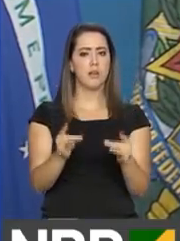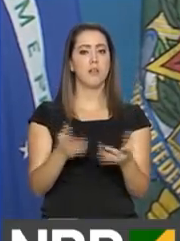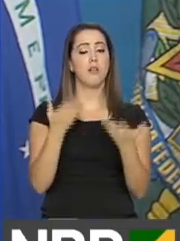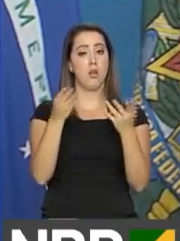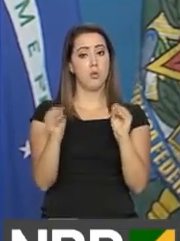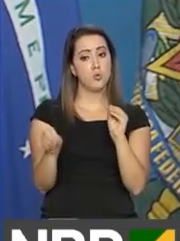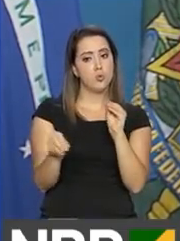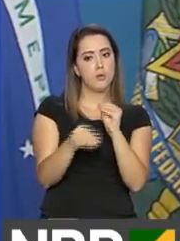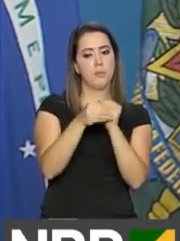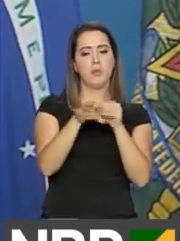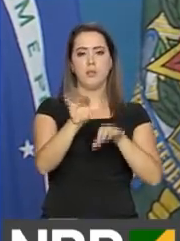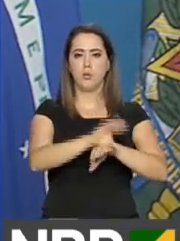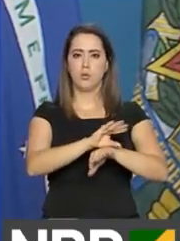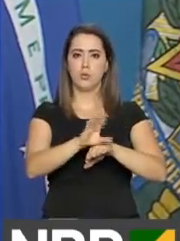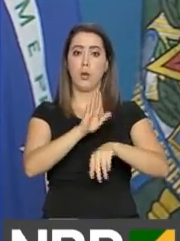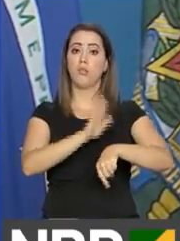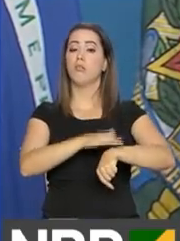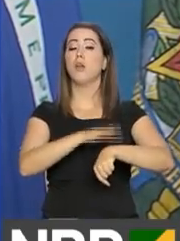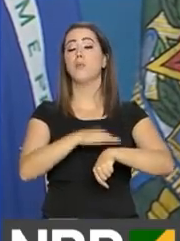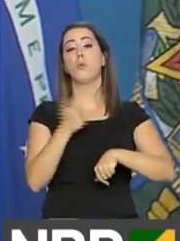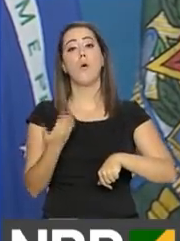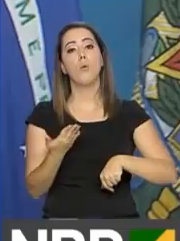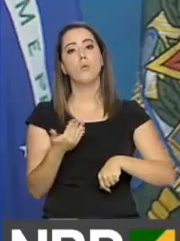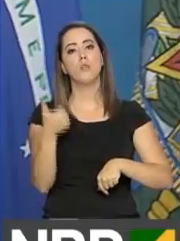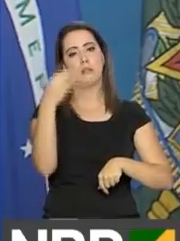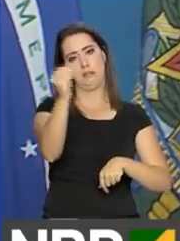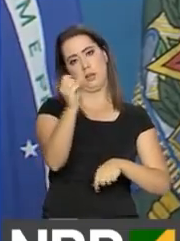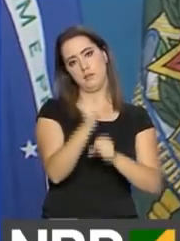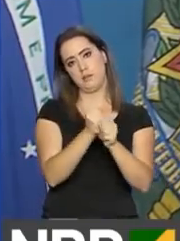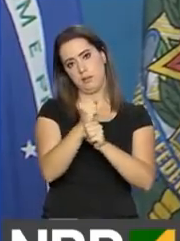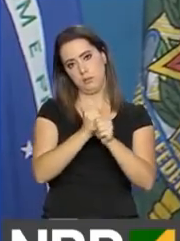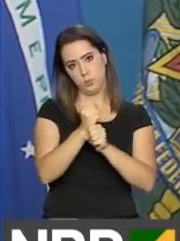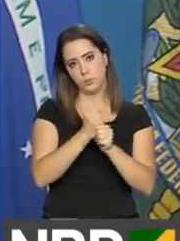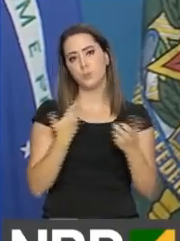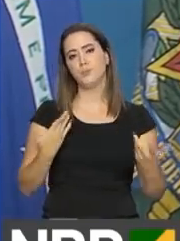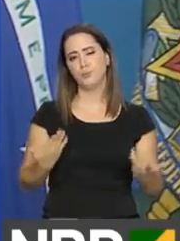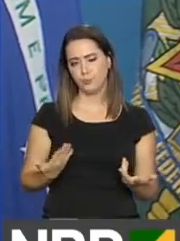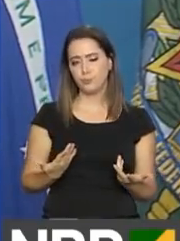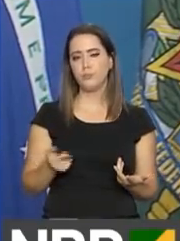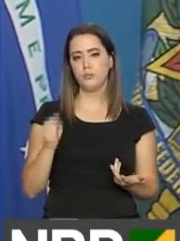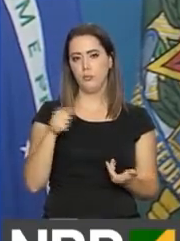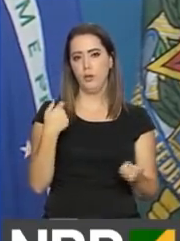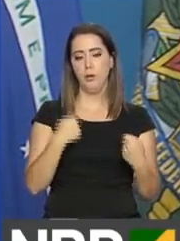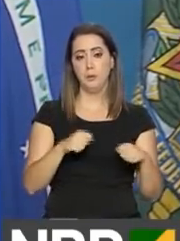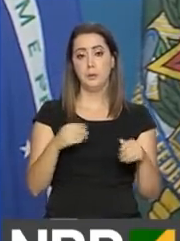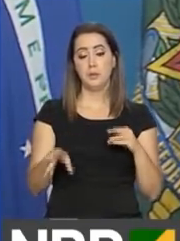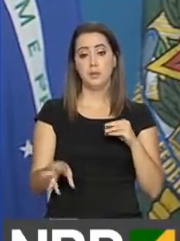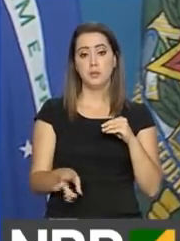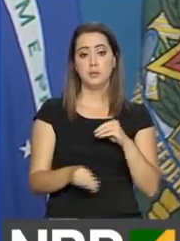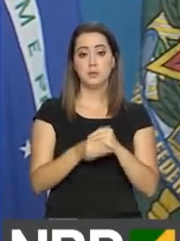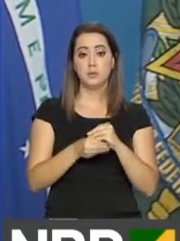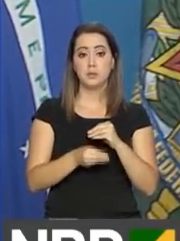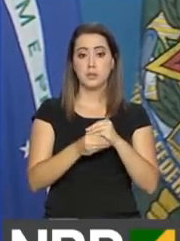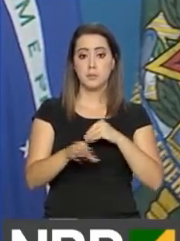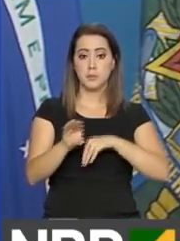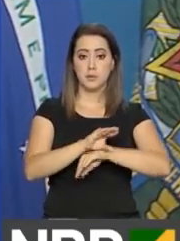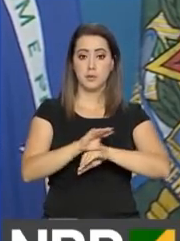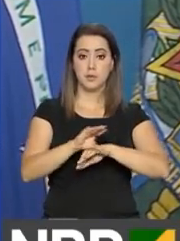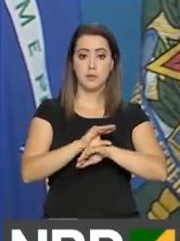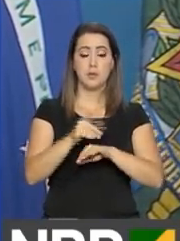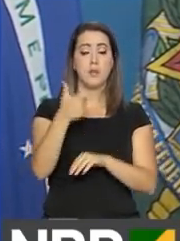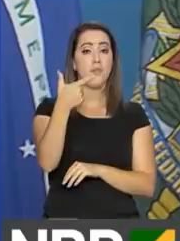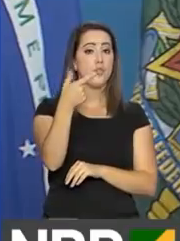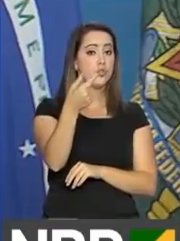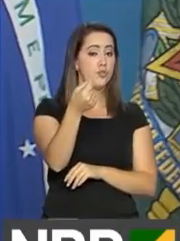condicional por um prazo mínimo de dez anos tanto que o prazo para esta emenda do teto nos gastos de